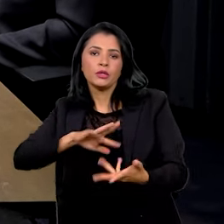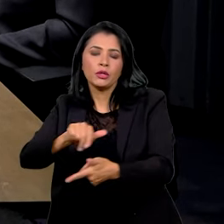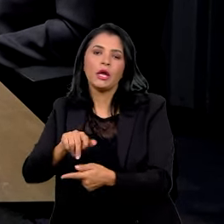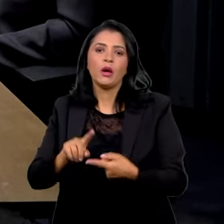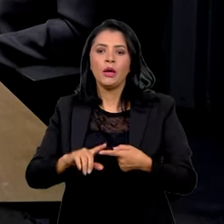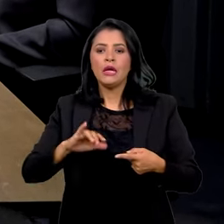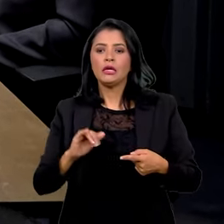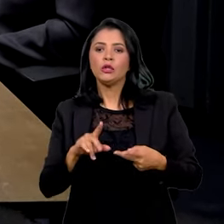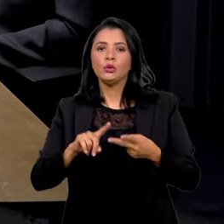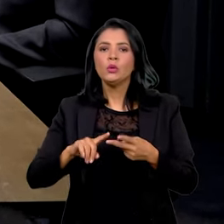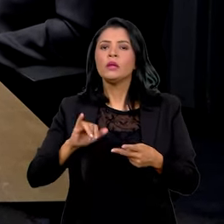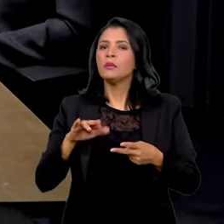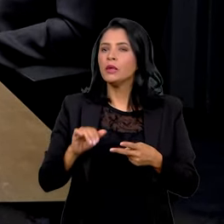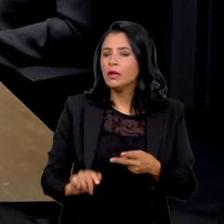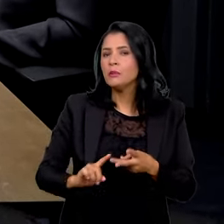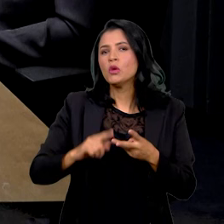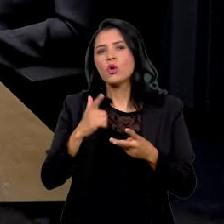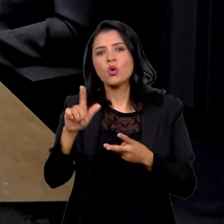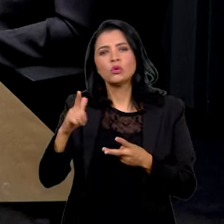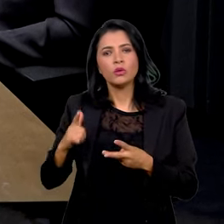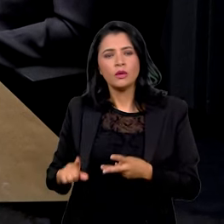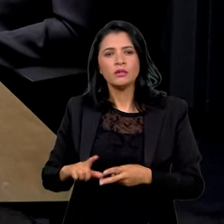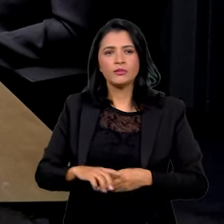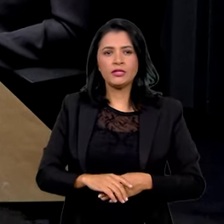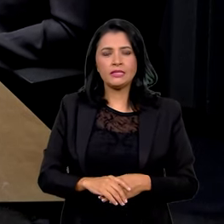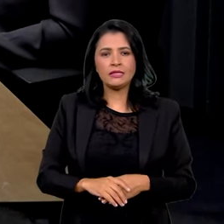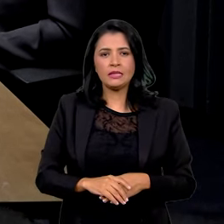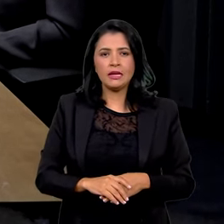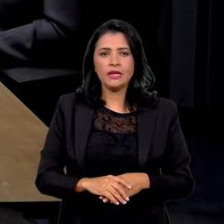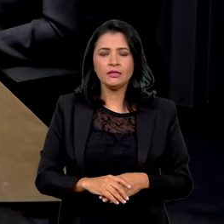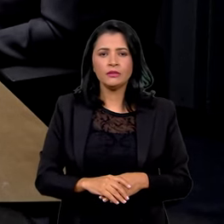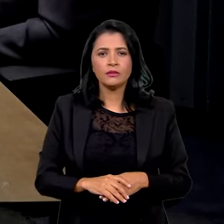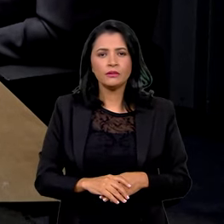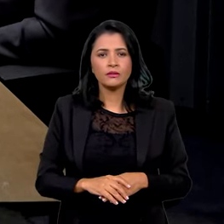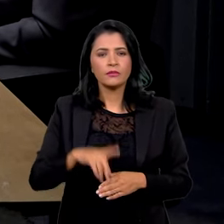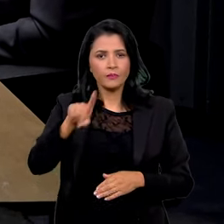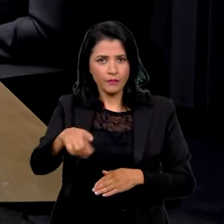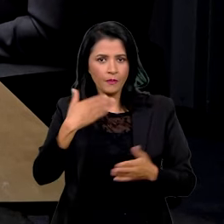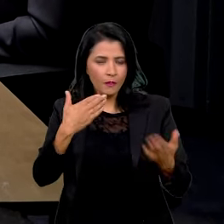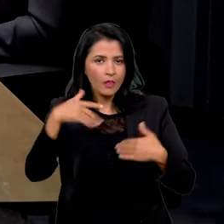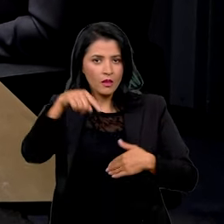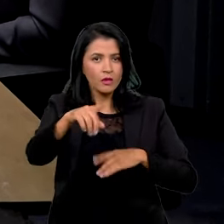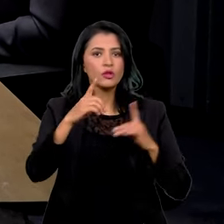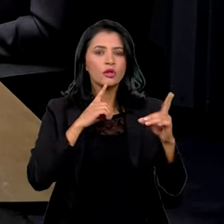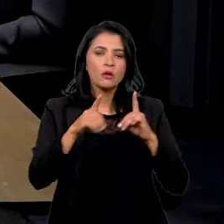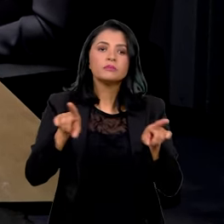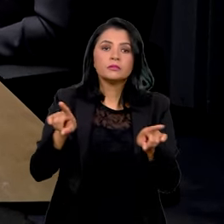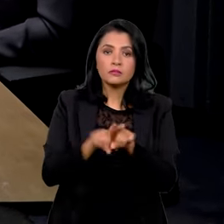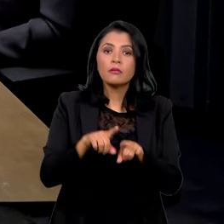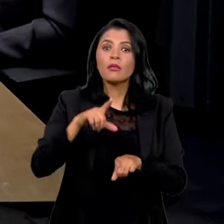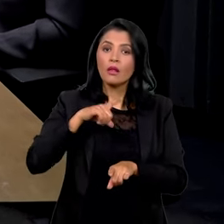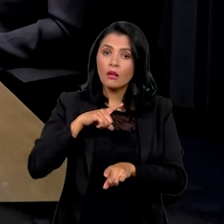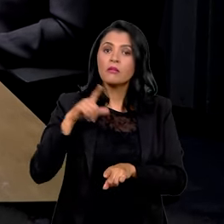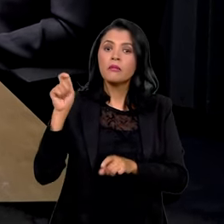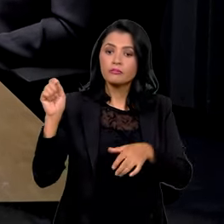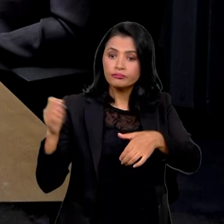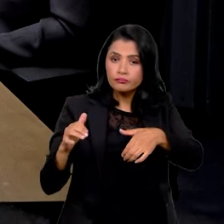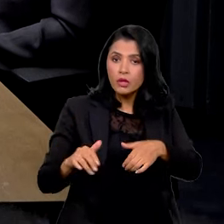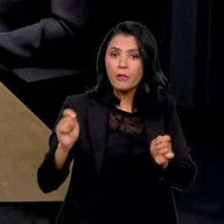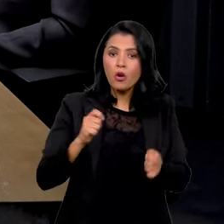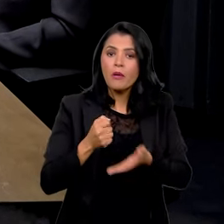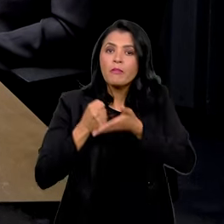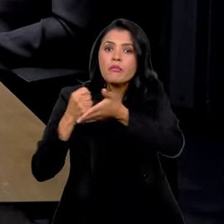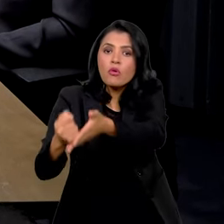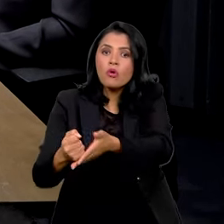oim visão mundial entre outras né que eu vou citando aqui no decorrer do nosso diálogo e que também tem ins Suns que podem estar